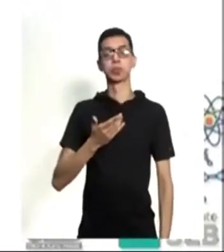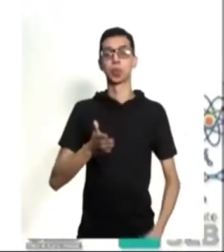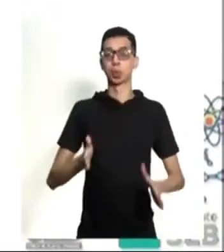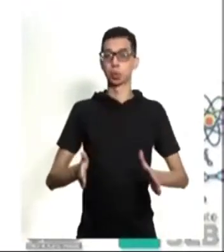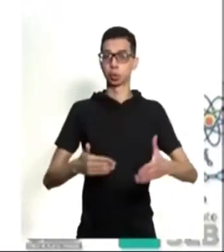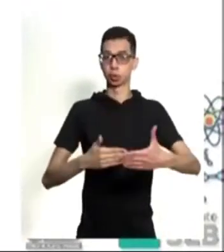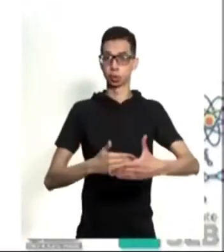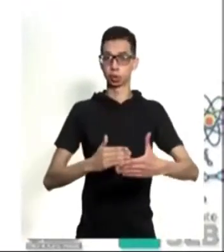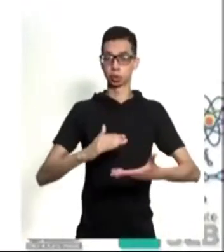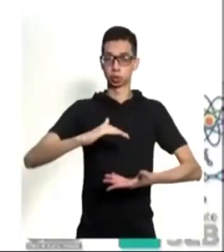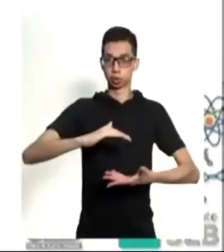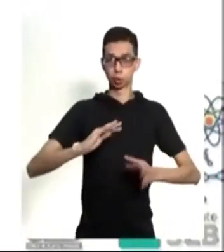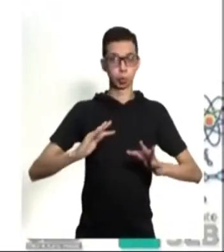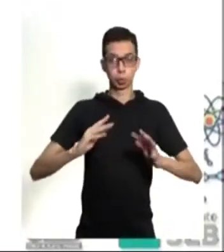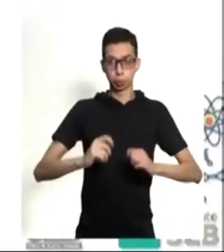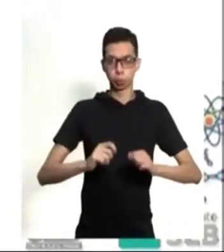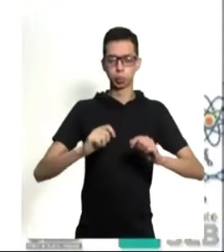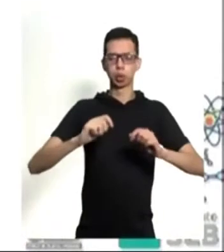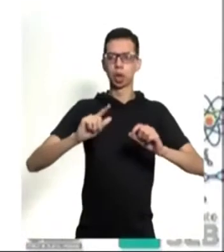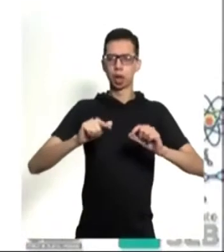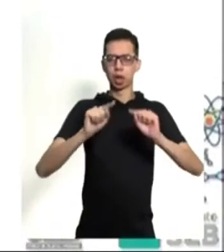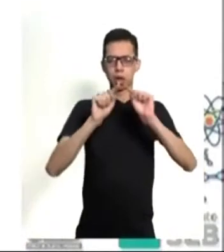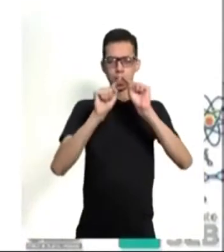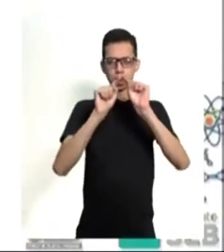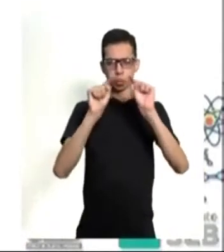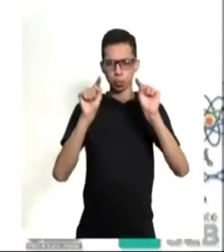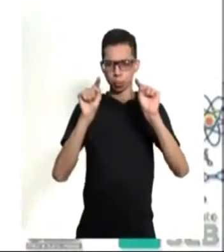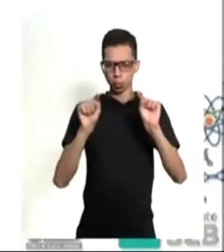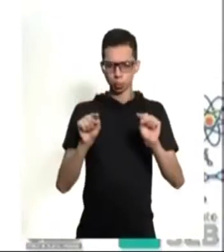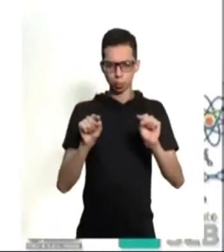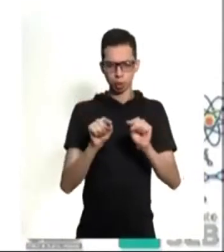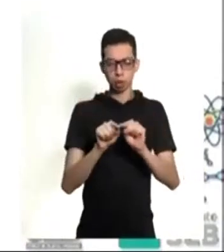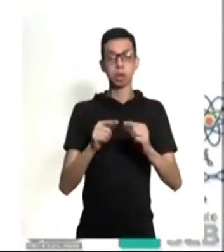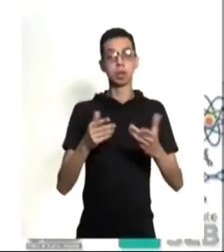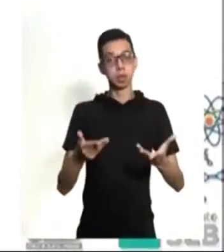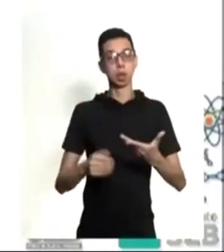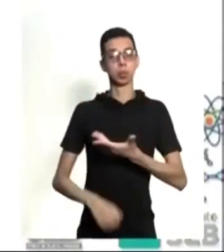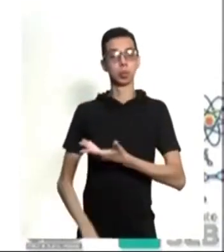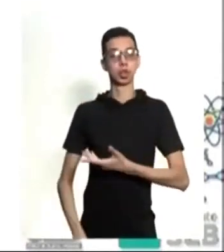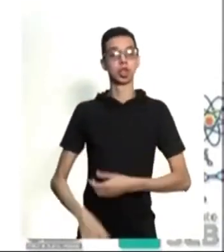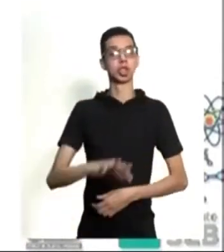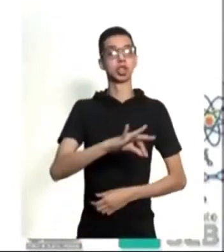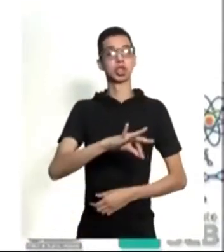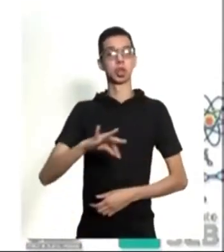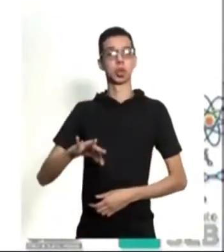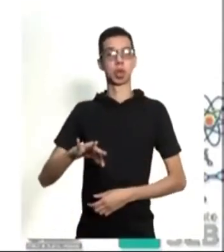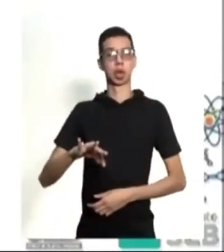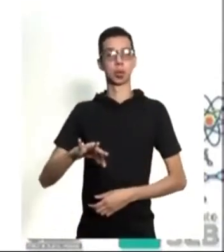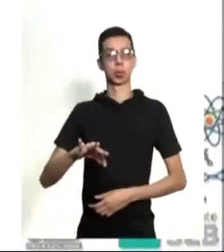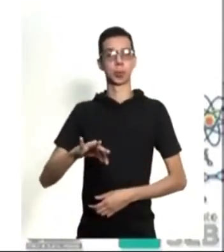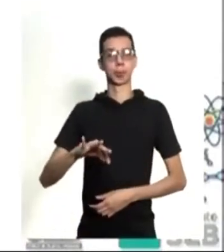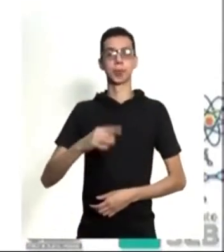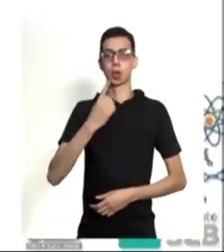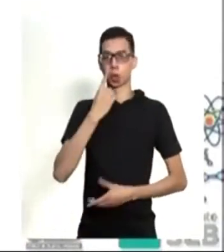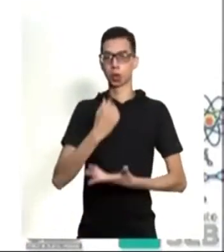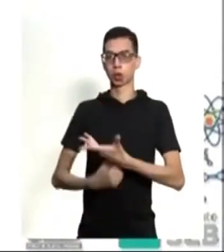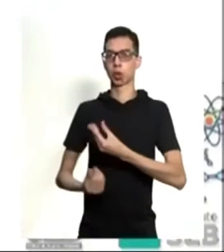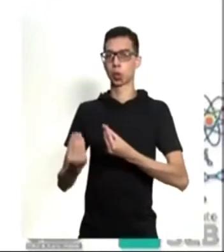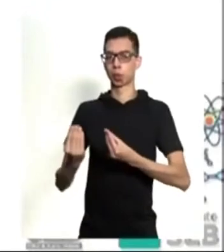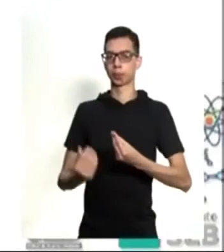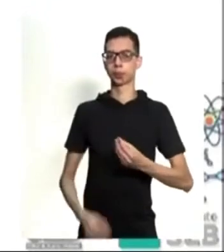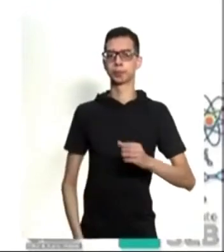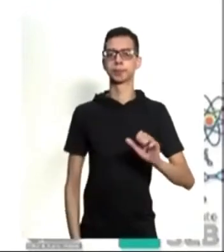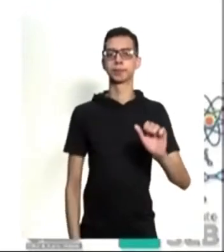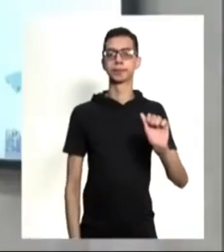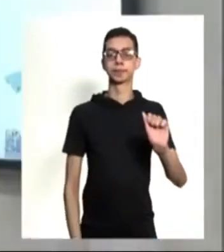essa diagonal é a diagonal do quadrado. Não se esqueçam que a diagonal do quadrado é sempre assim, ó, lado raiz de 2. Olha para o teu